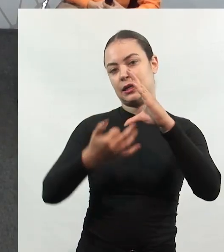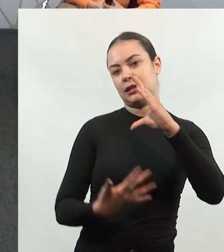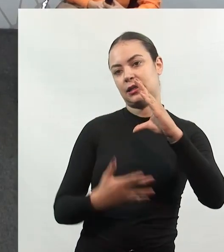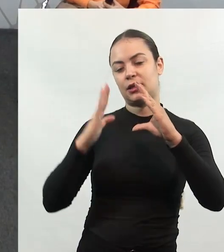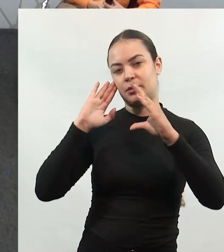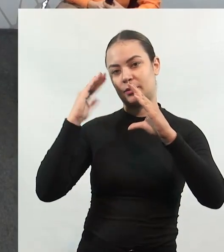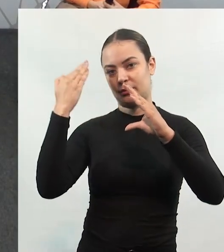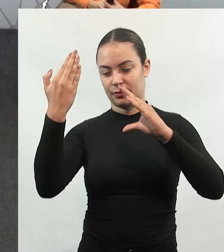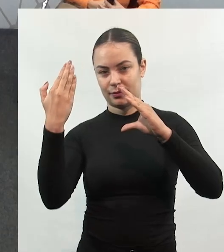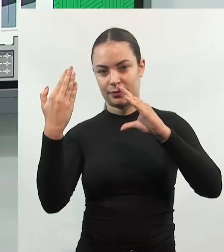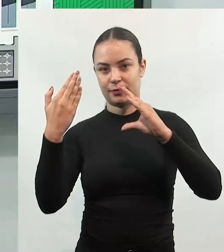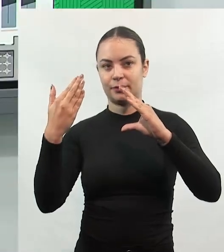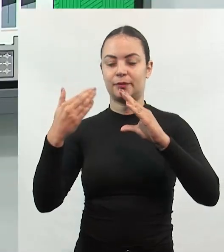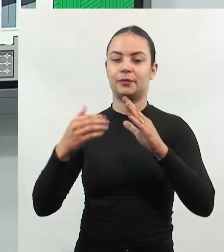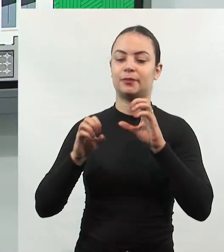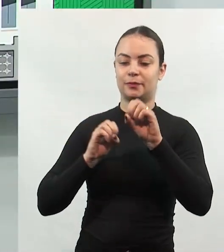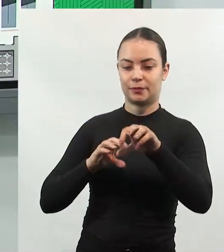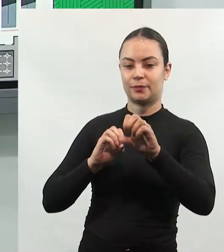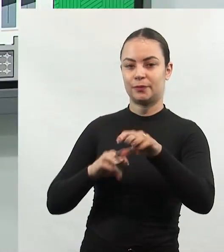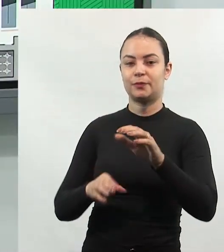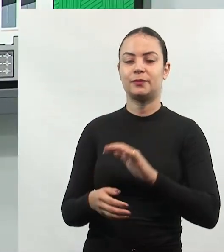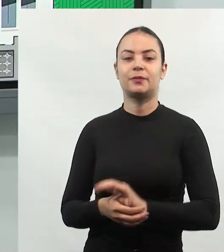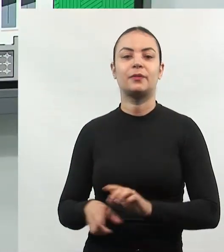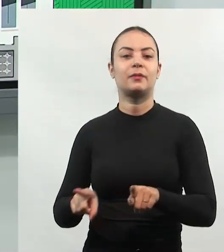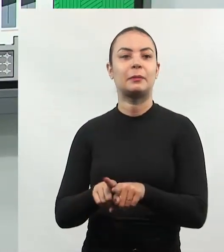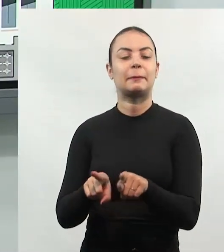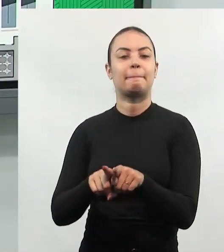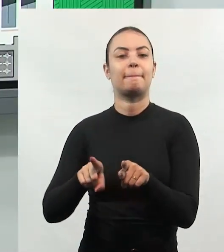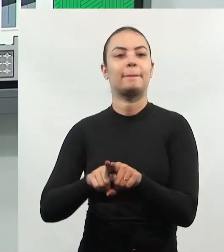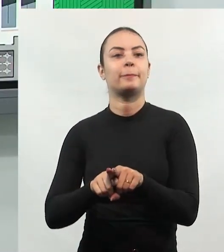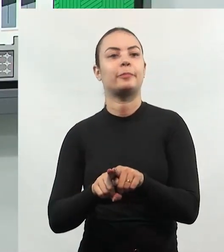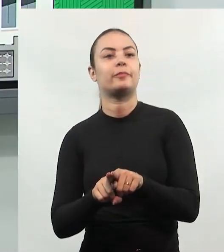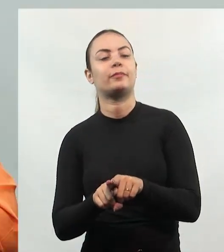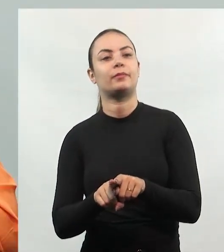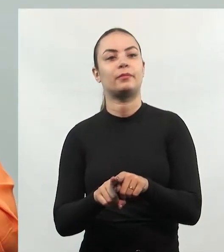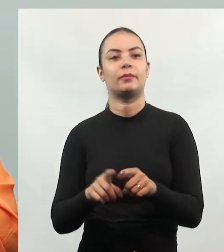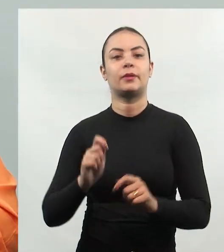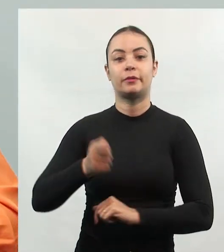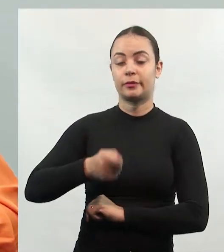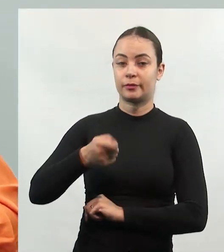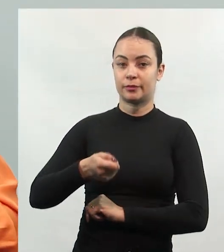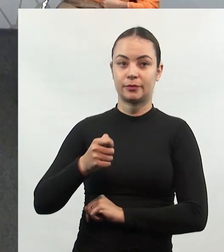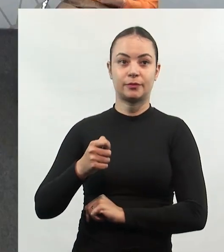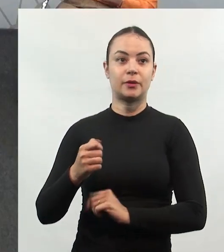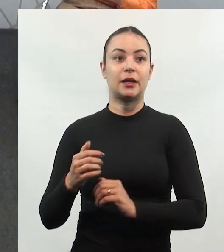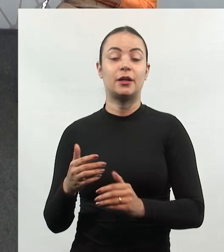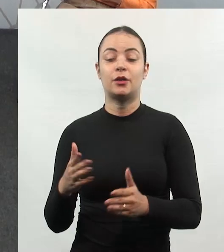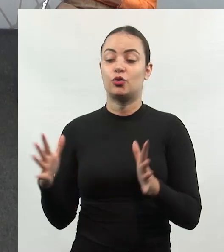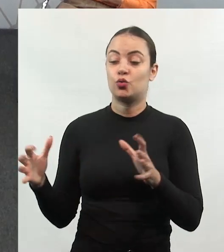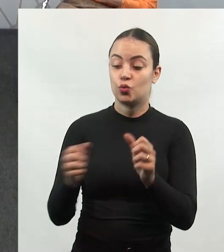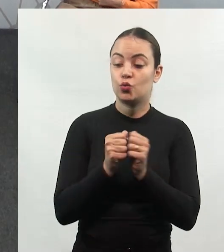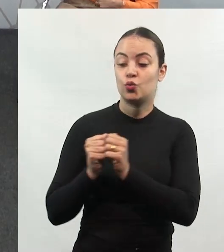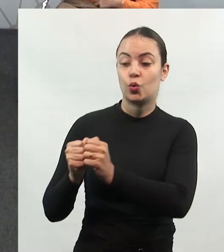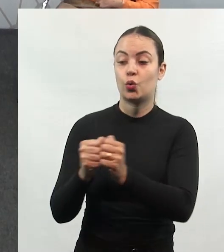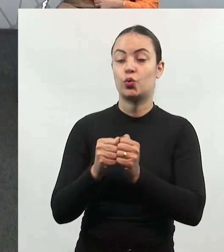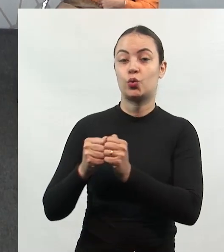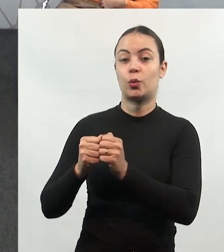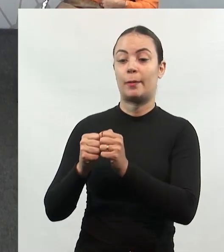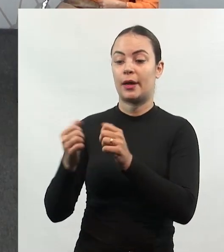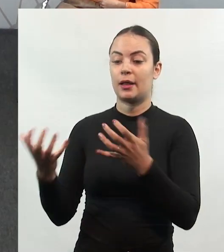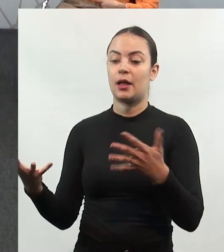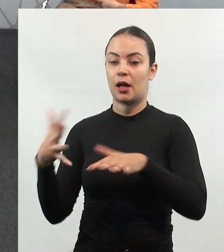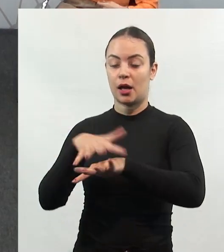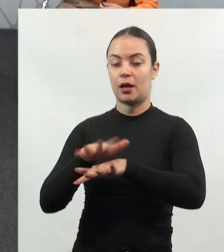a gente tinha que assar uma galinha, né? Comprar um refrigerante, uma cerveja e convidar todo mundo para conversar um final de